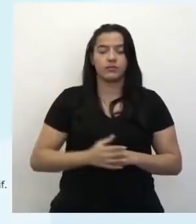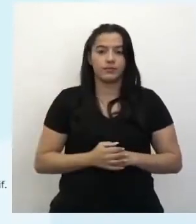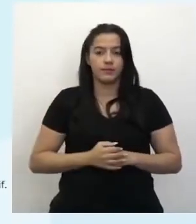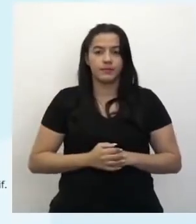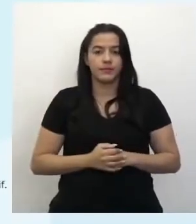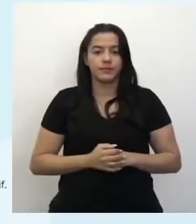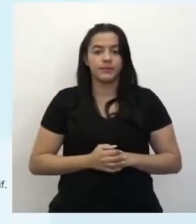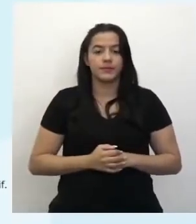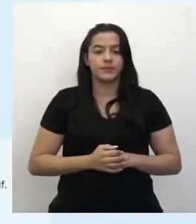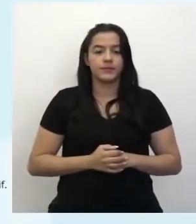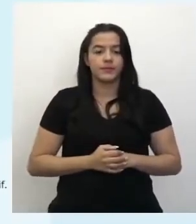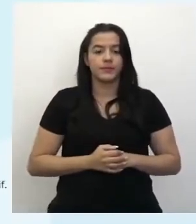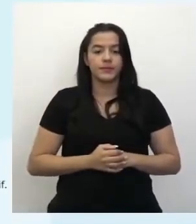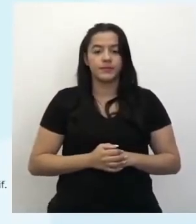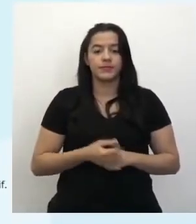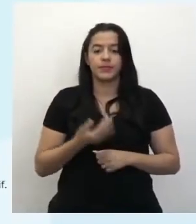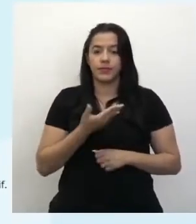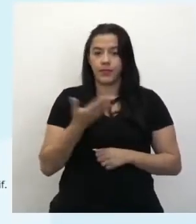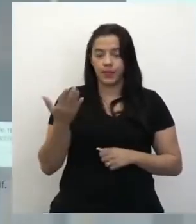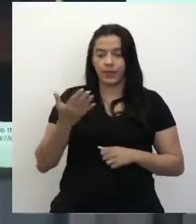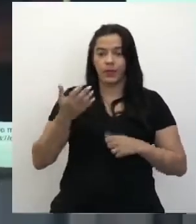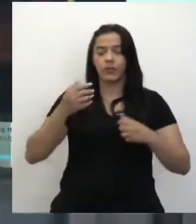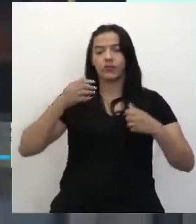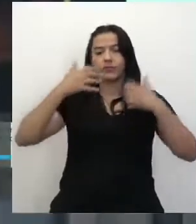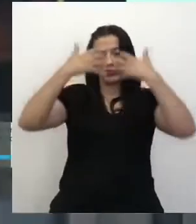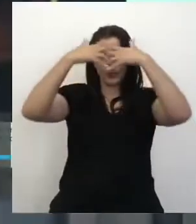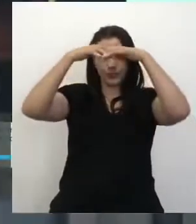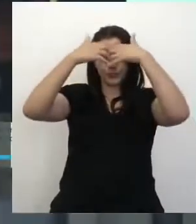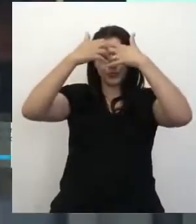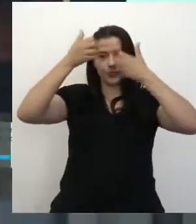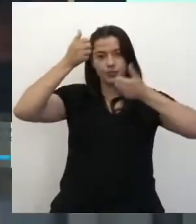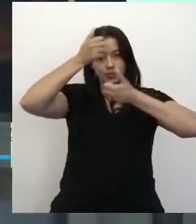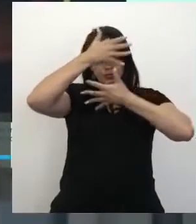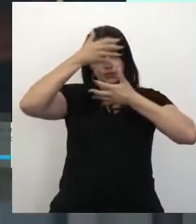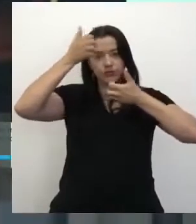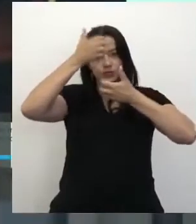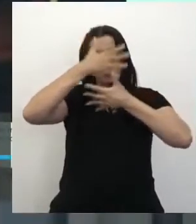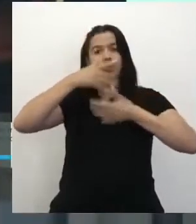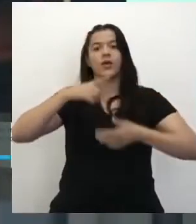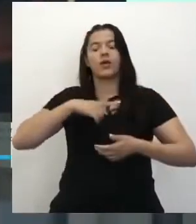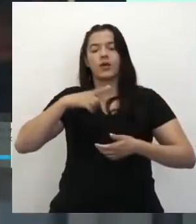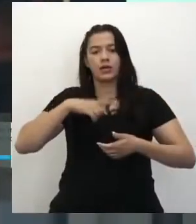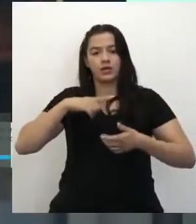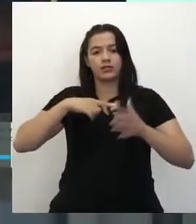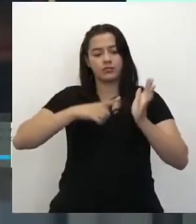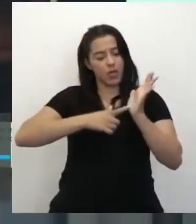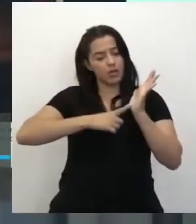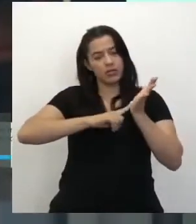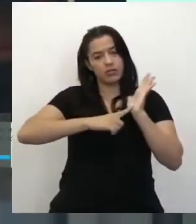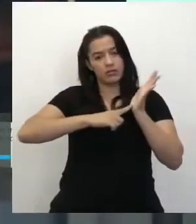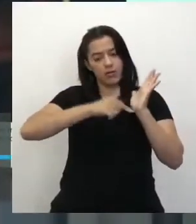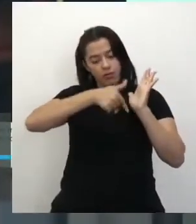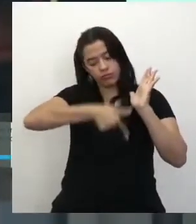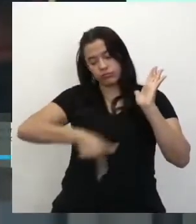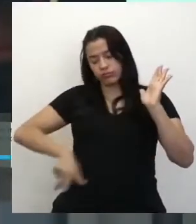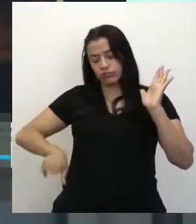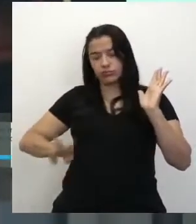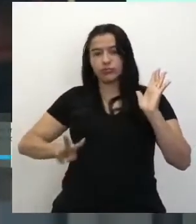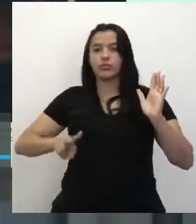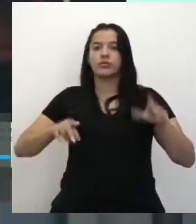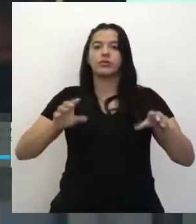bom? Então, basicamente, o neurônio vai ser a célula que constitui o nosso sistema